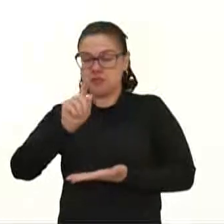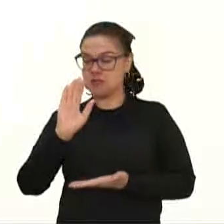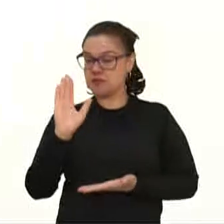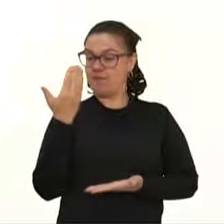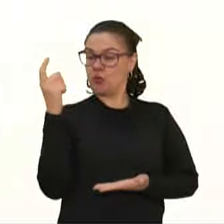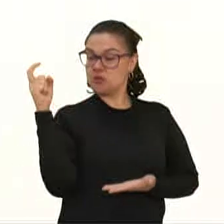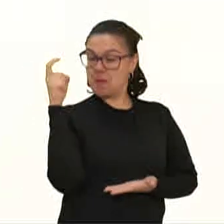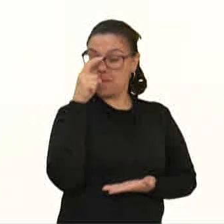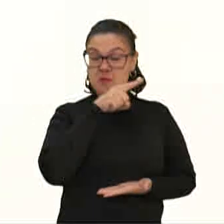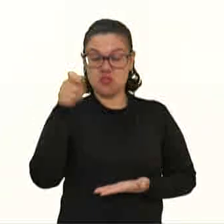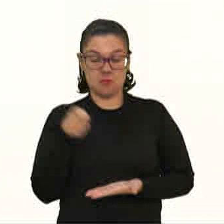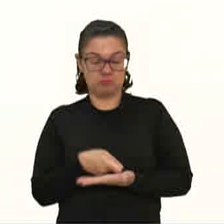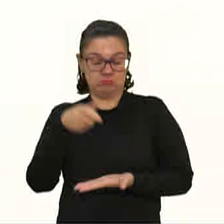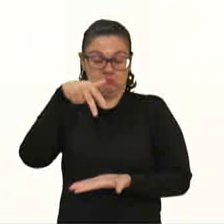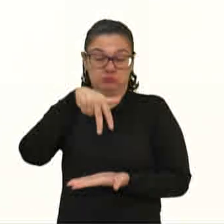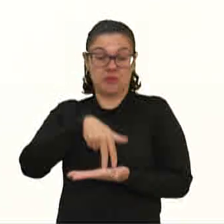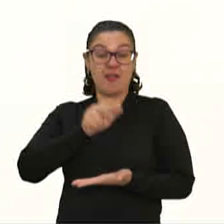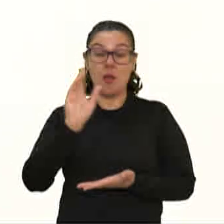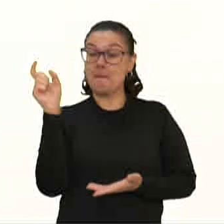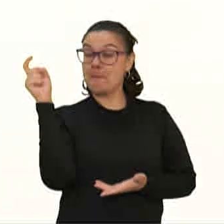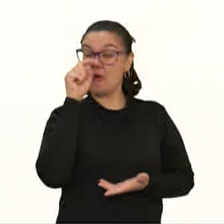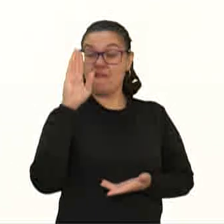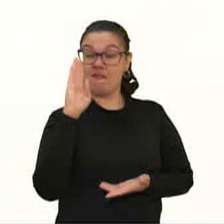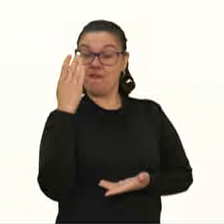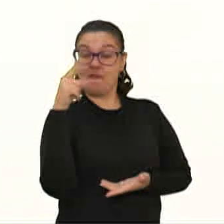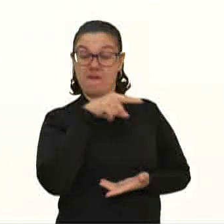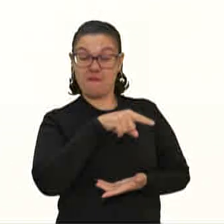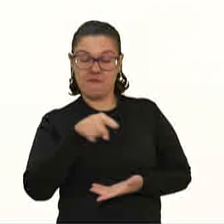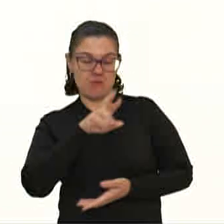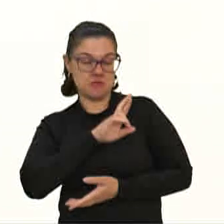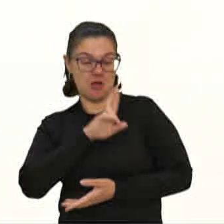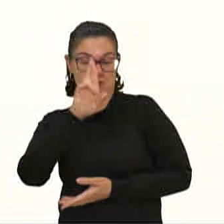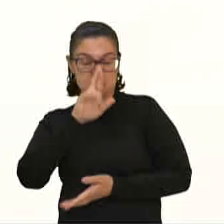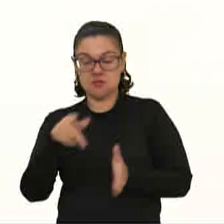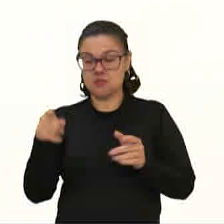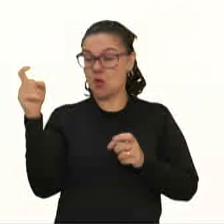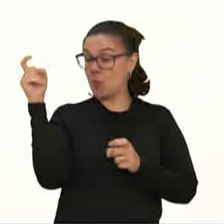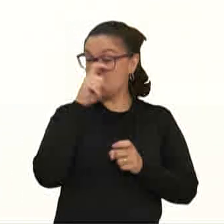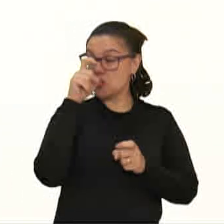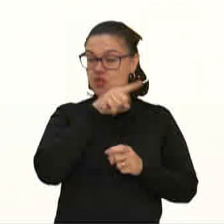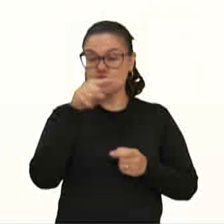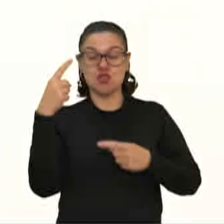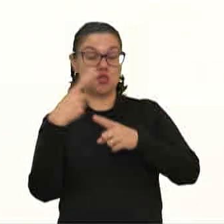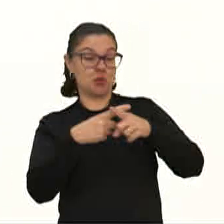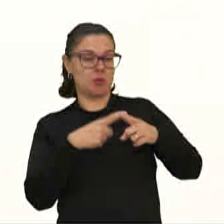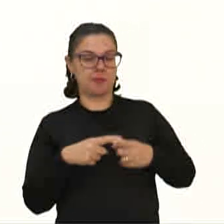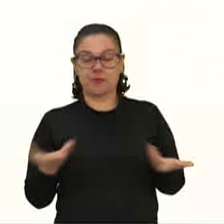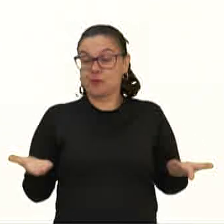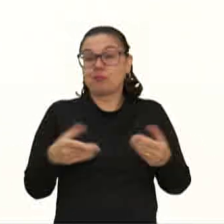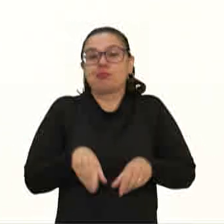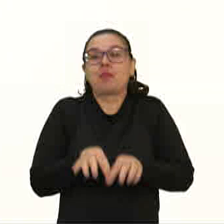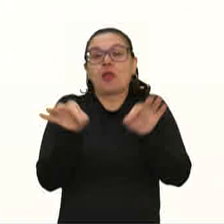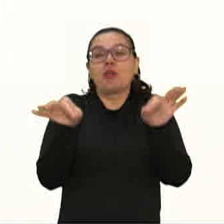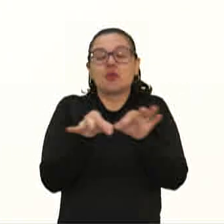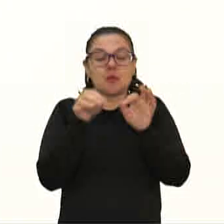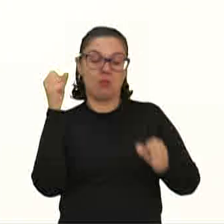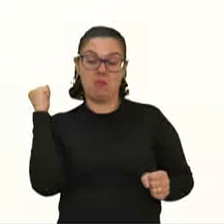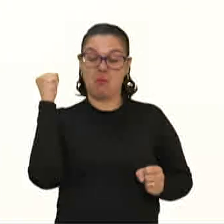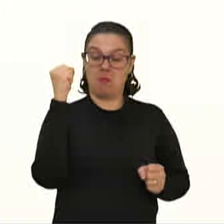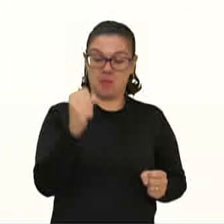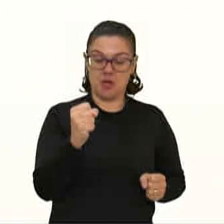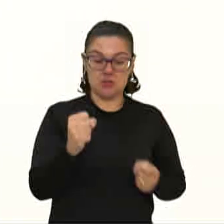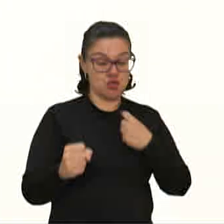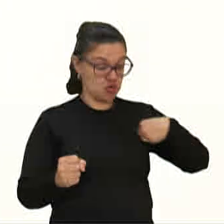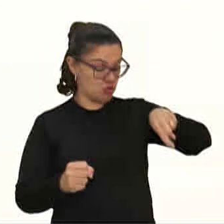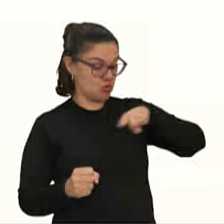fictícia austeridade, vãs razões, falsos motivos, inutilmente matastes, vossos mortos são